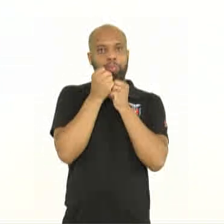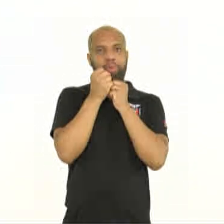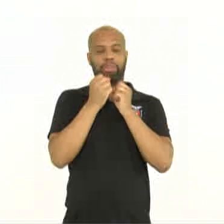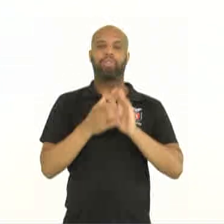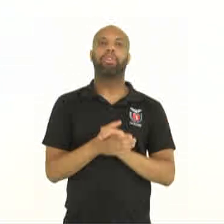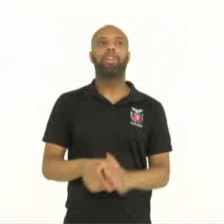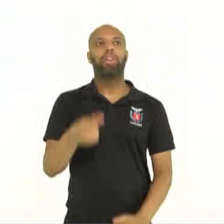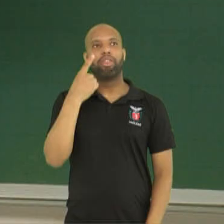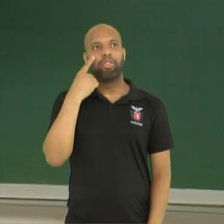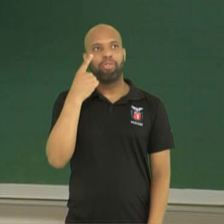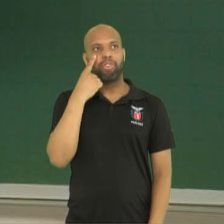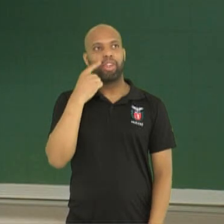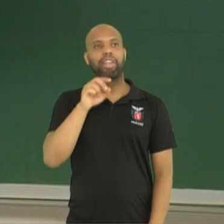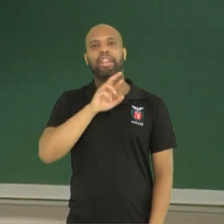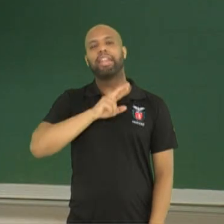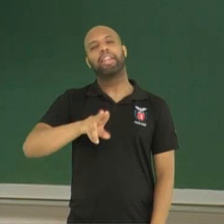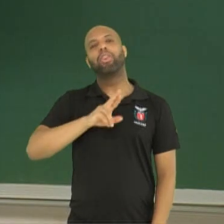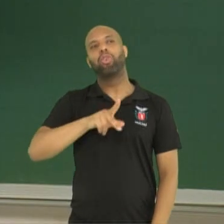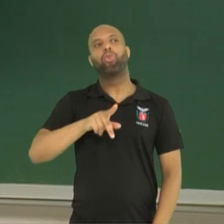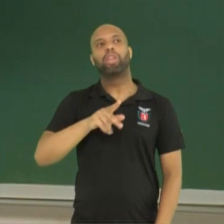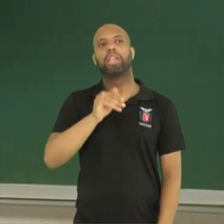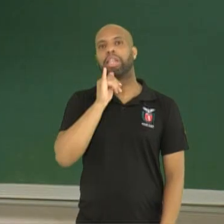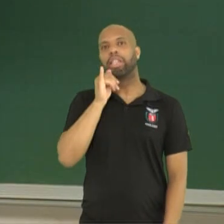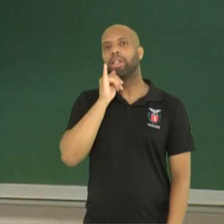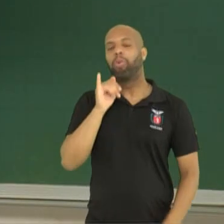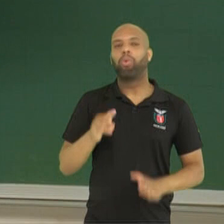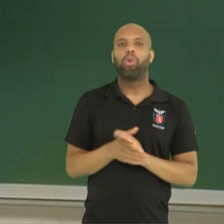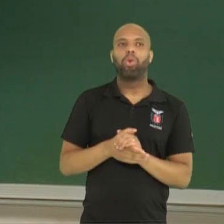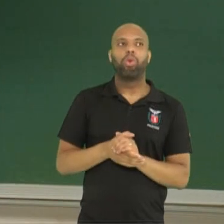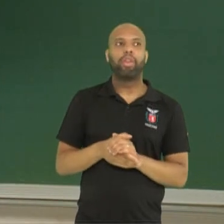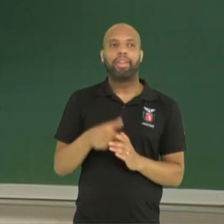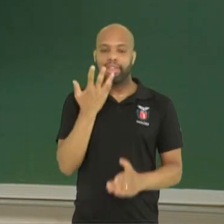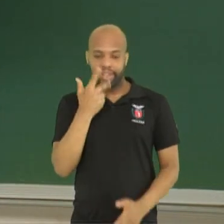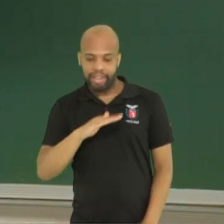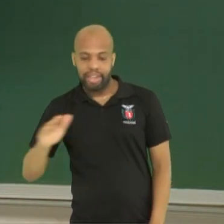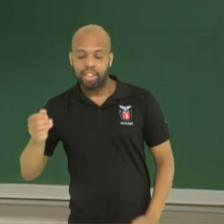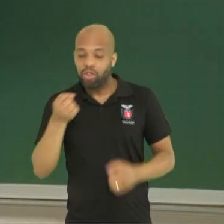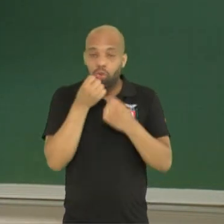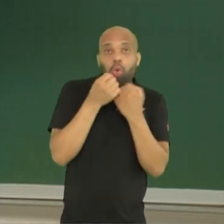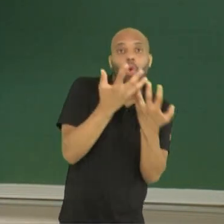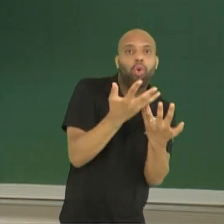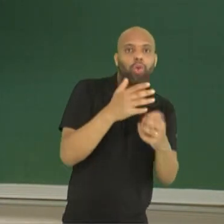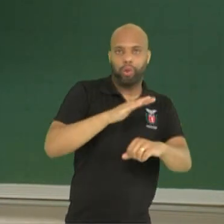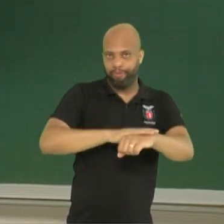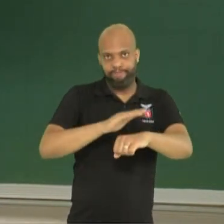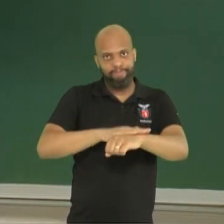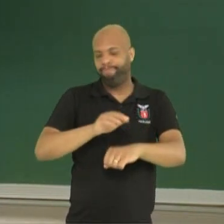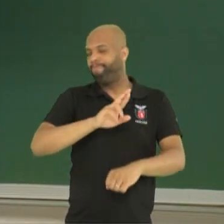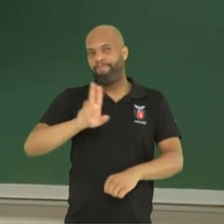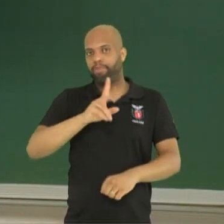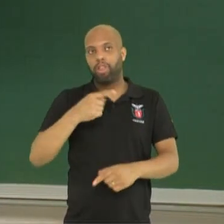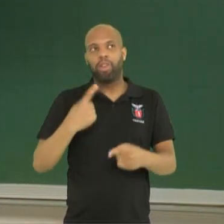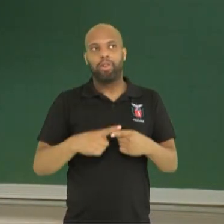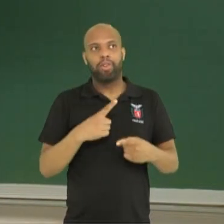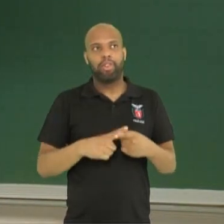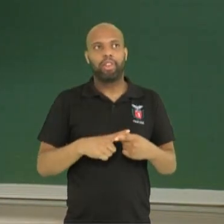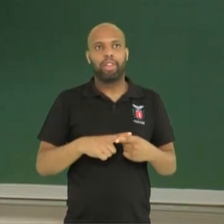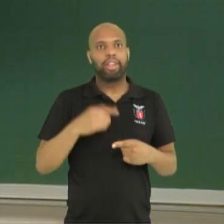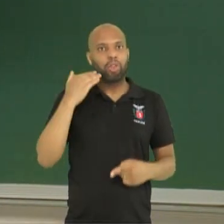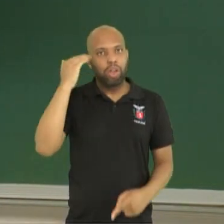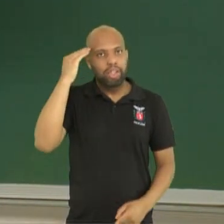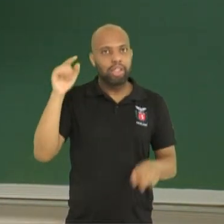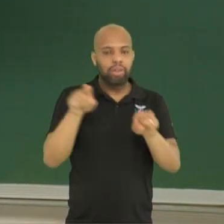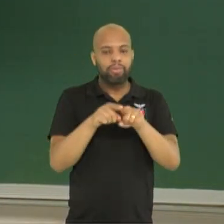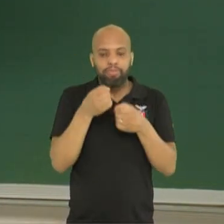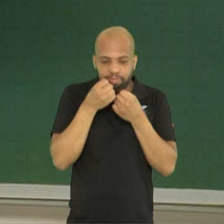Então, veja, não foi uma questão ali que a criança ali revelou naquele momento, né? Quando era criança,